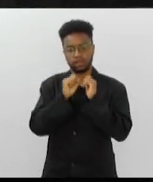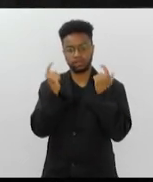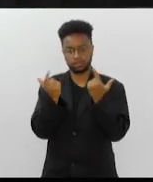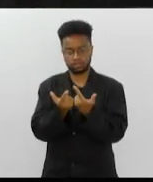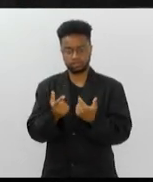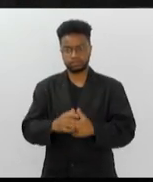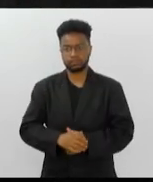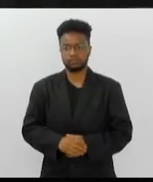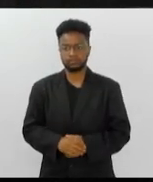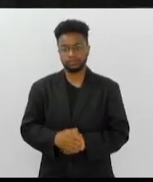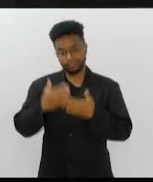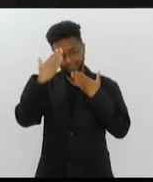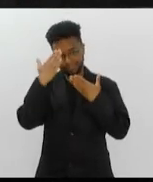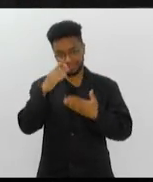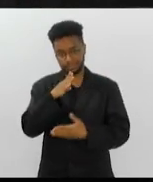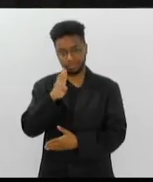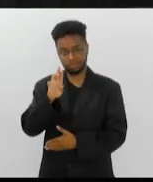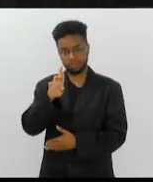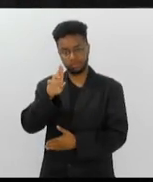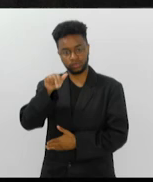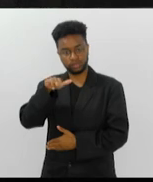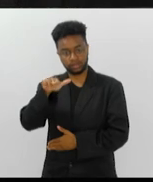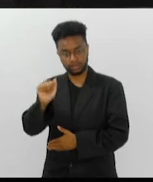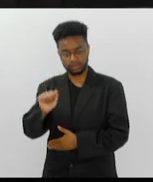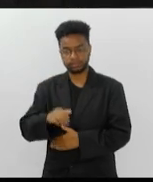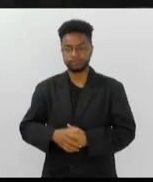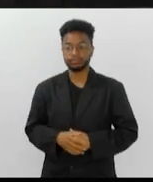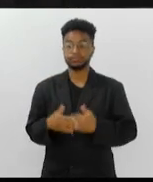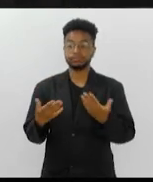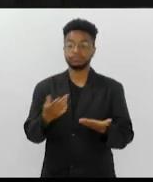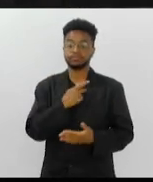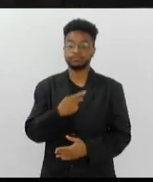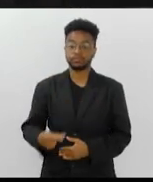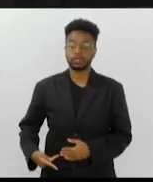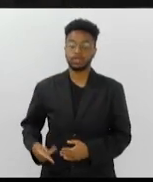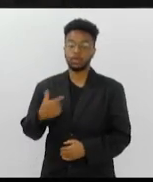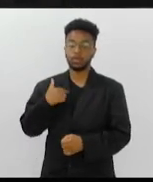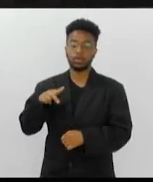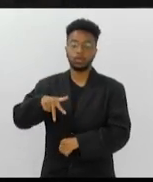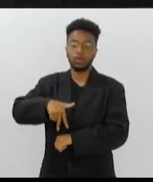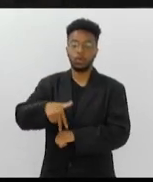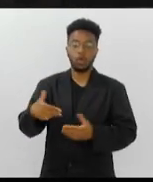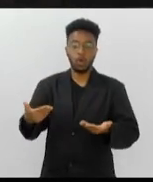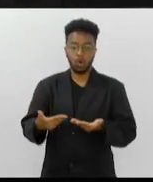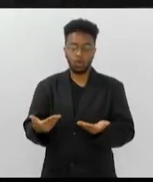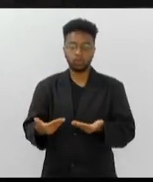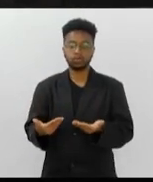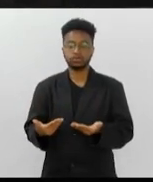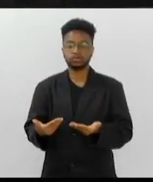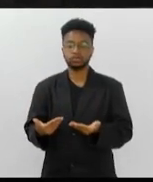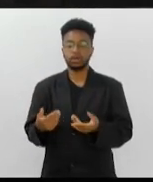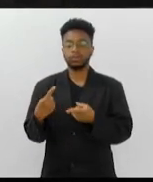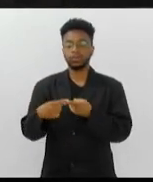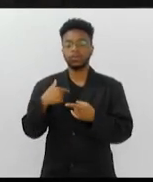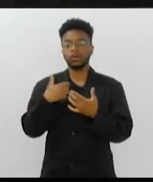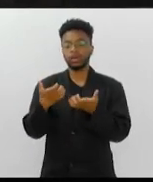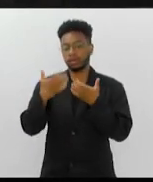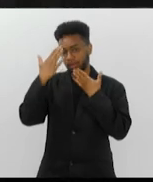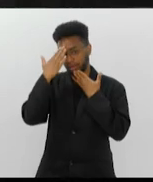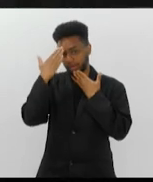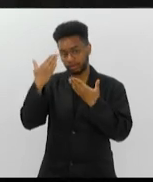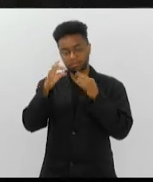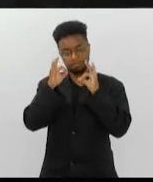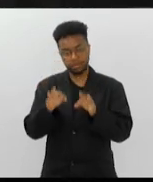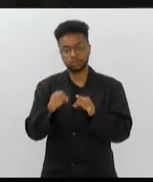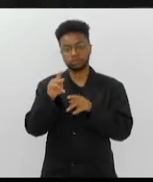plenário. Obrigado, Bruna. Presidente, estou vindo à tribuna hoje aqui só para agradecer